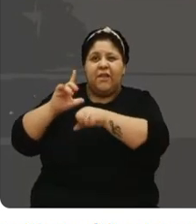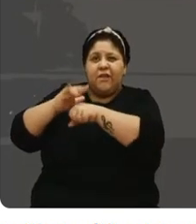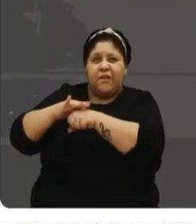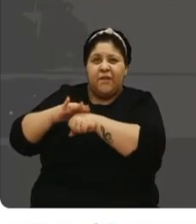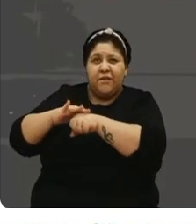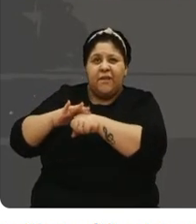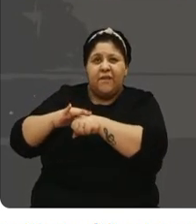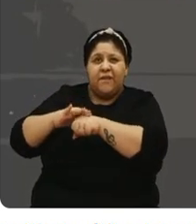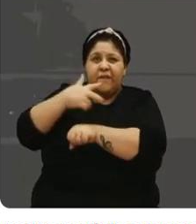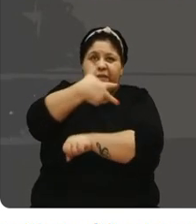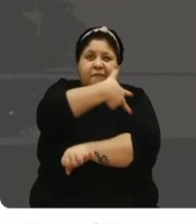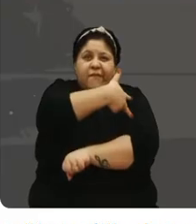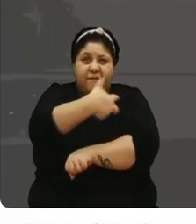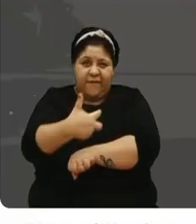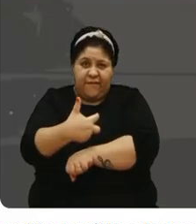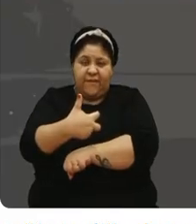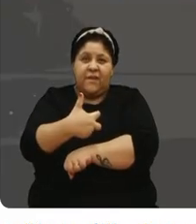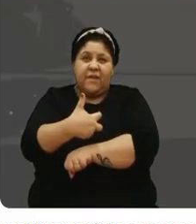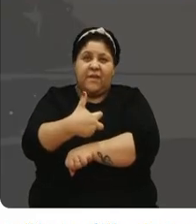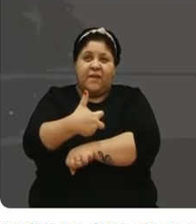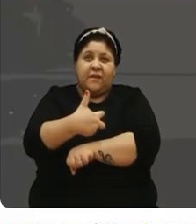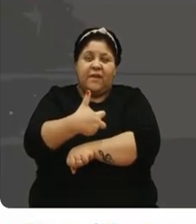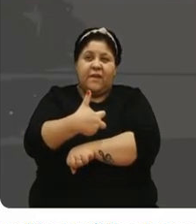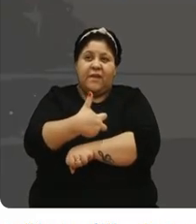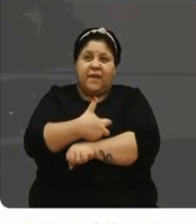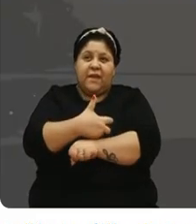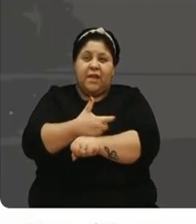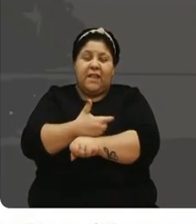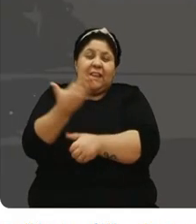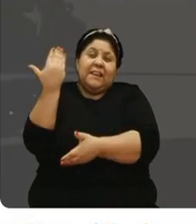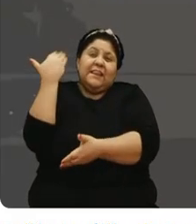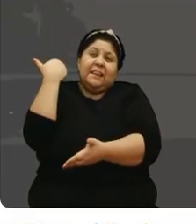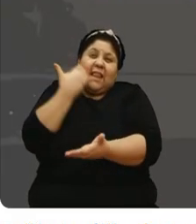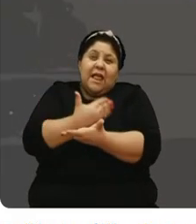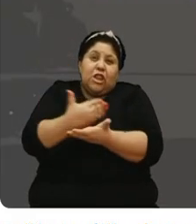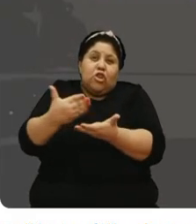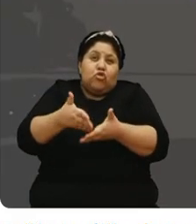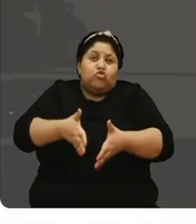da proteína vacinal que veio da mãe.